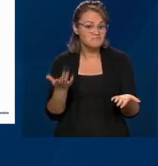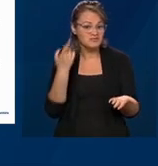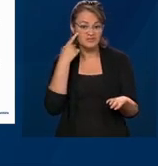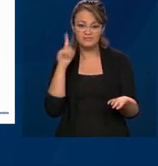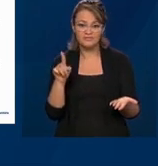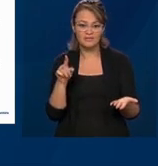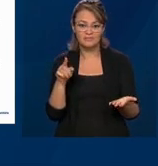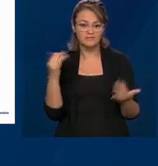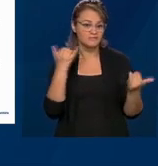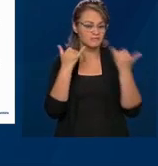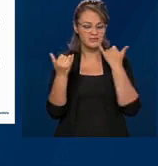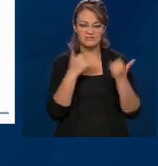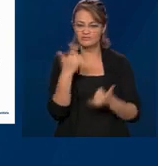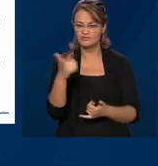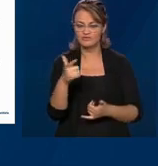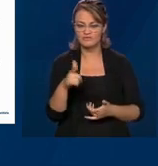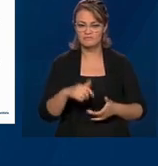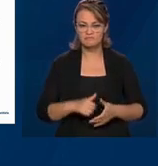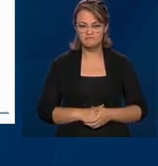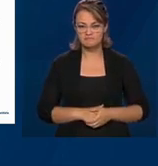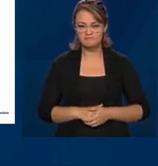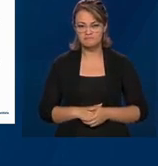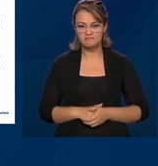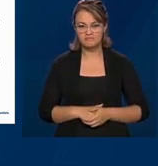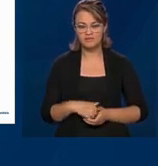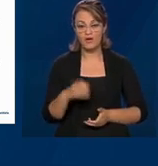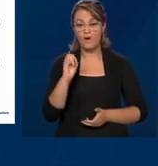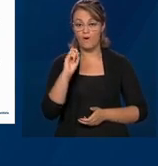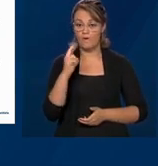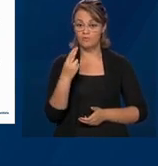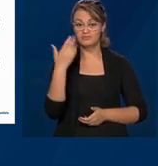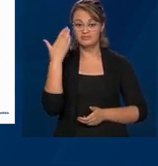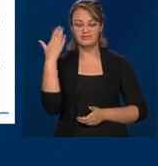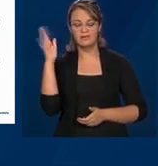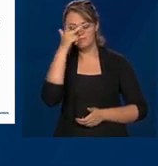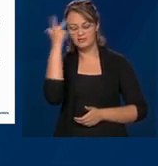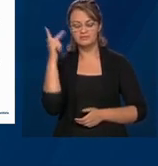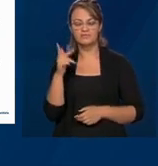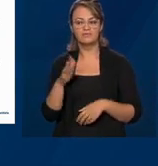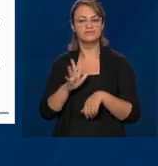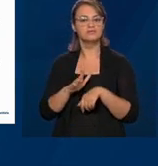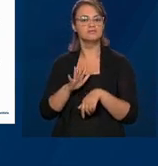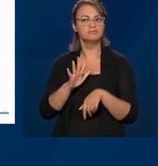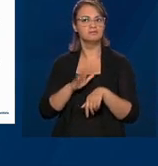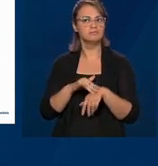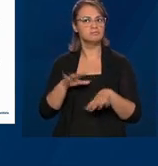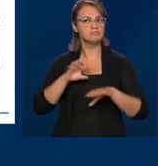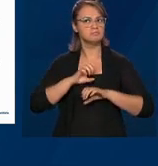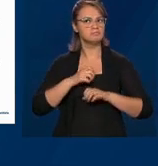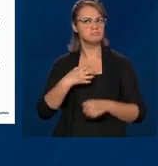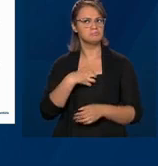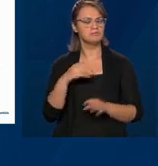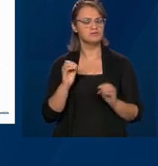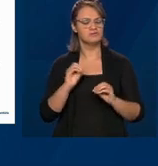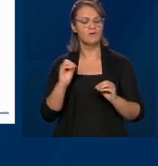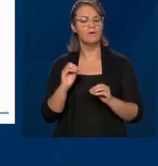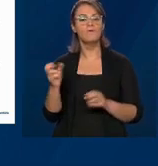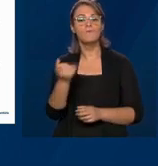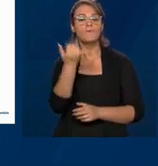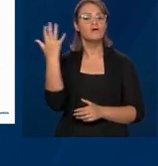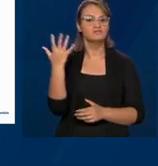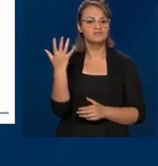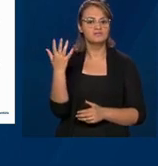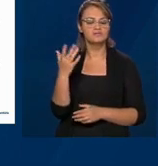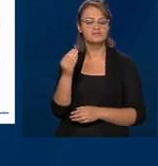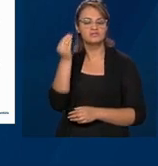não conseguimos saber quantos pacientes sintomáticos foram detectados, por quantas vezes durante o